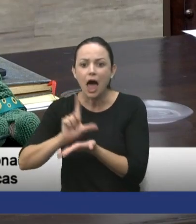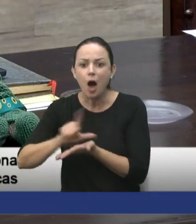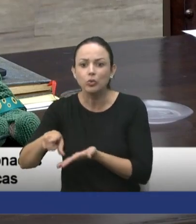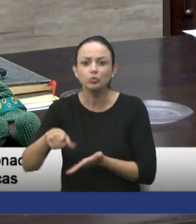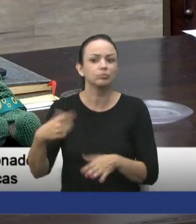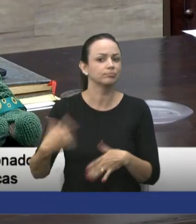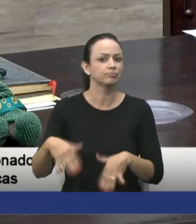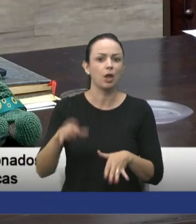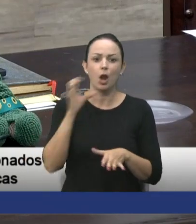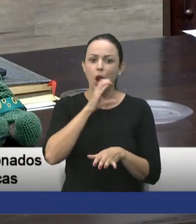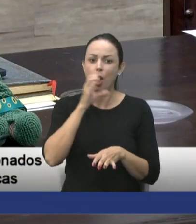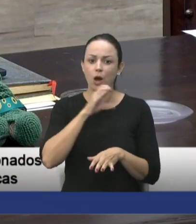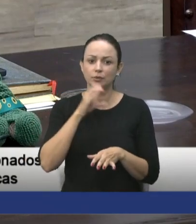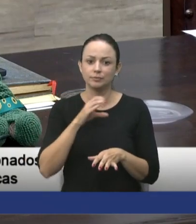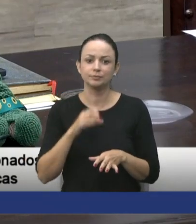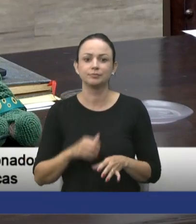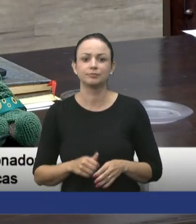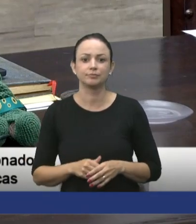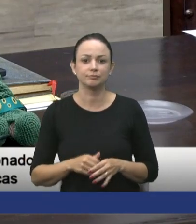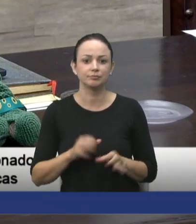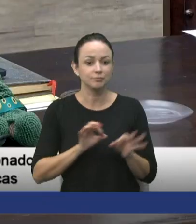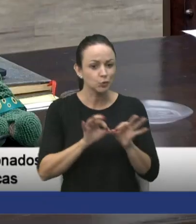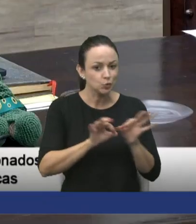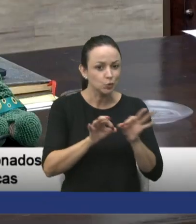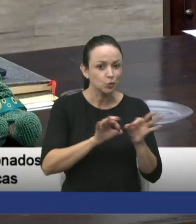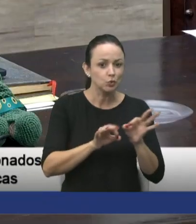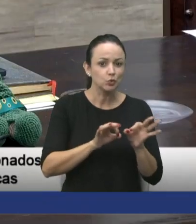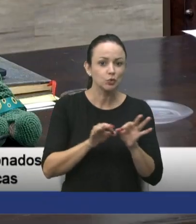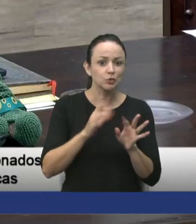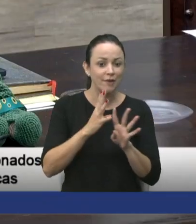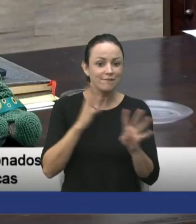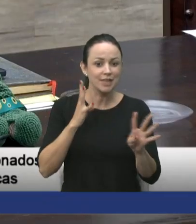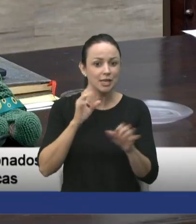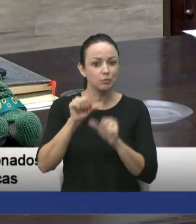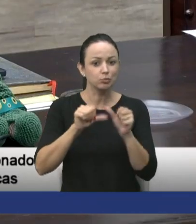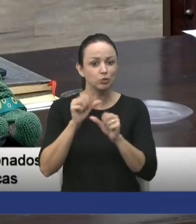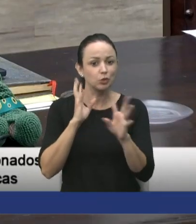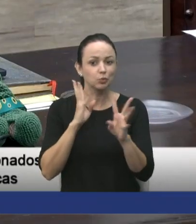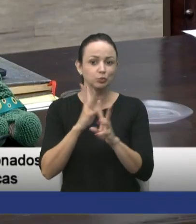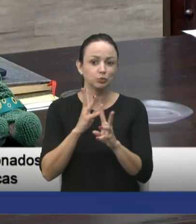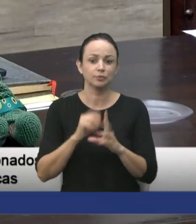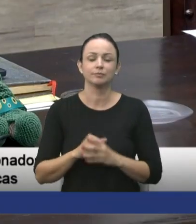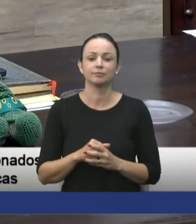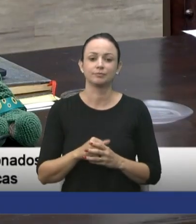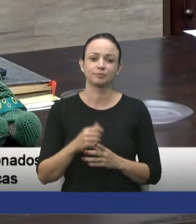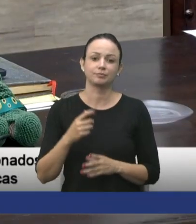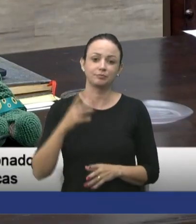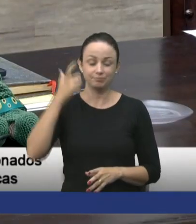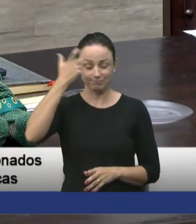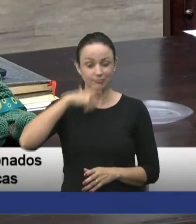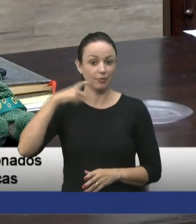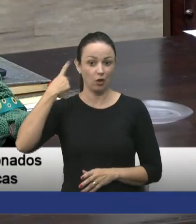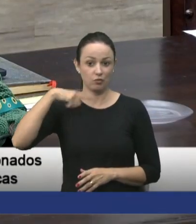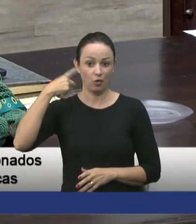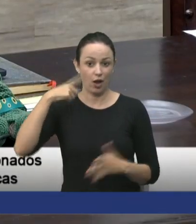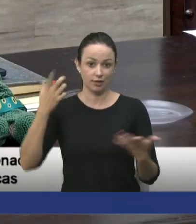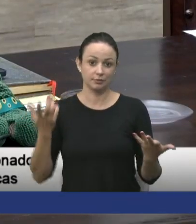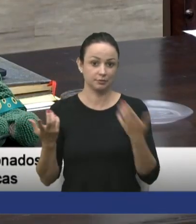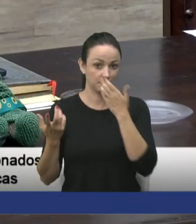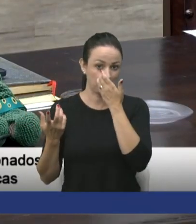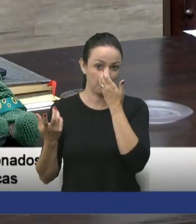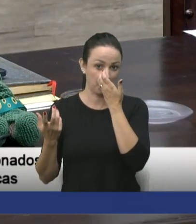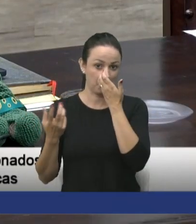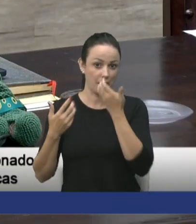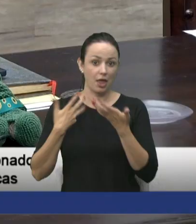rápido, vamos dar uma calibrada nesta fila. Como advogada, Kézia, nesse ponto, eu quero